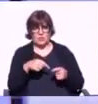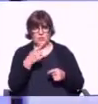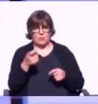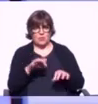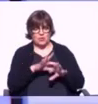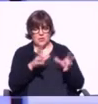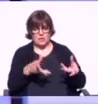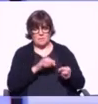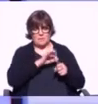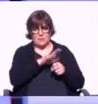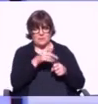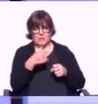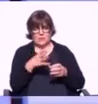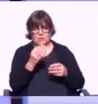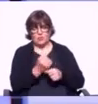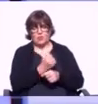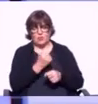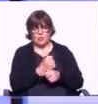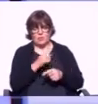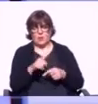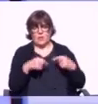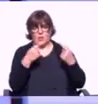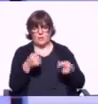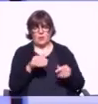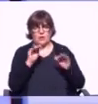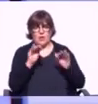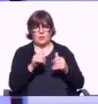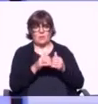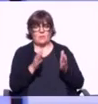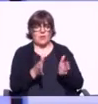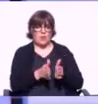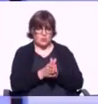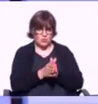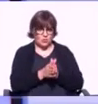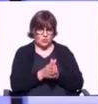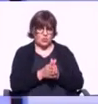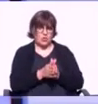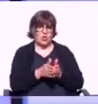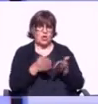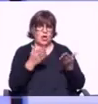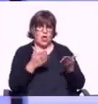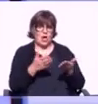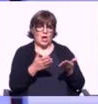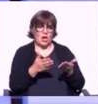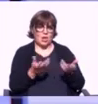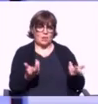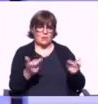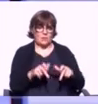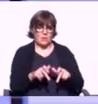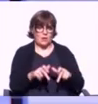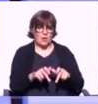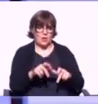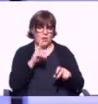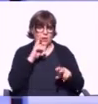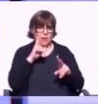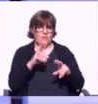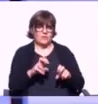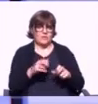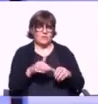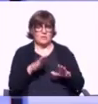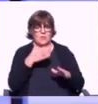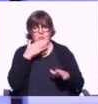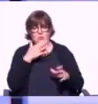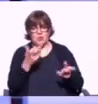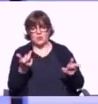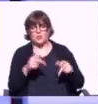pós-pandemia dá muito trabalho depois arrumar estas coisas todas e, portanto, só agora neste momento é que surge esta investigação, mas enfim, ainda bem que